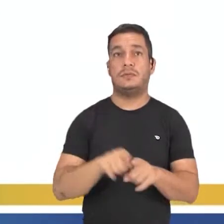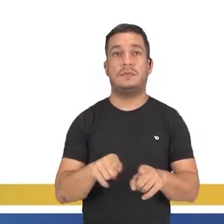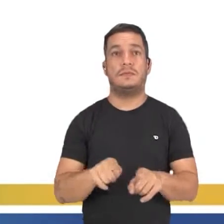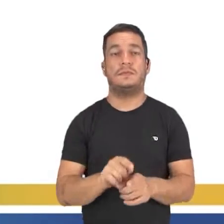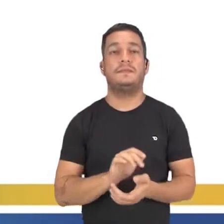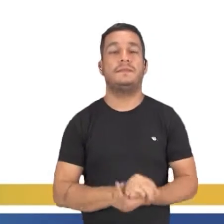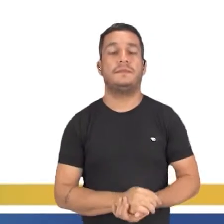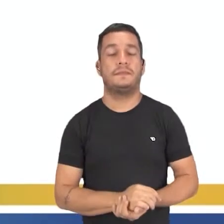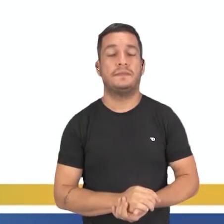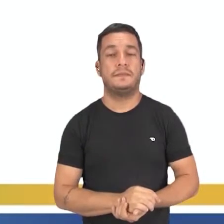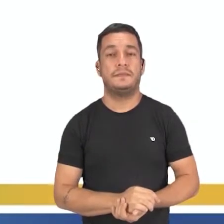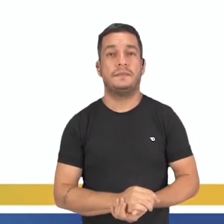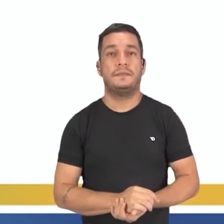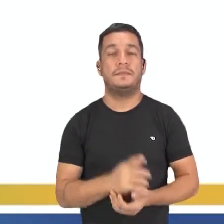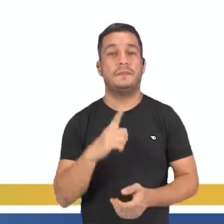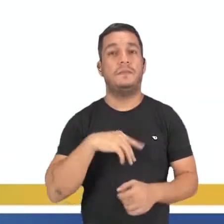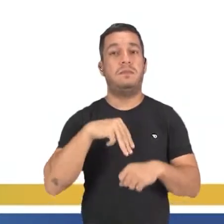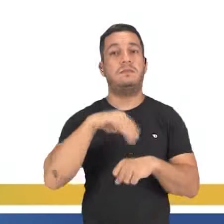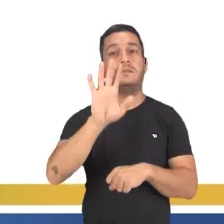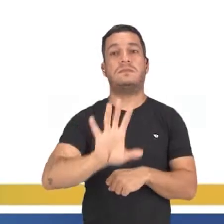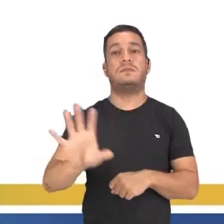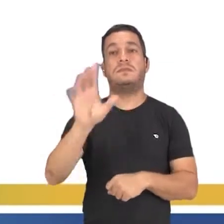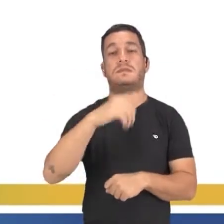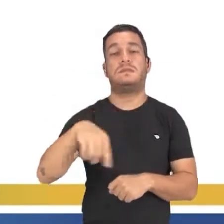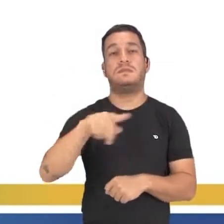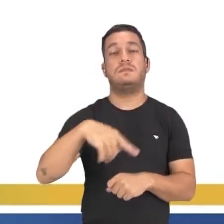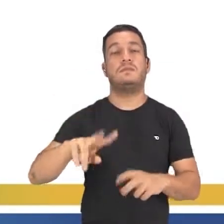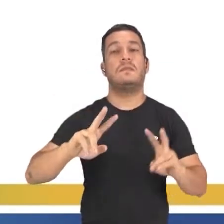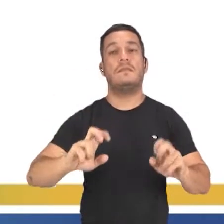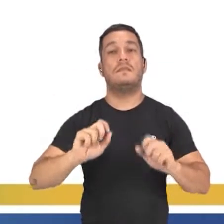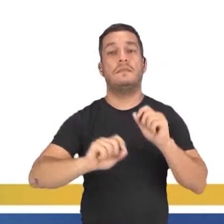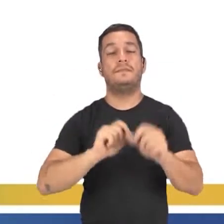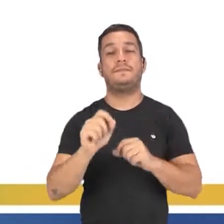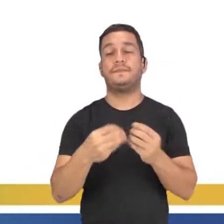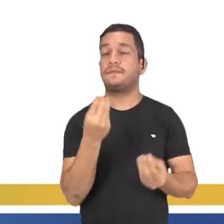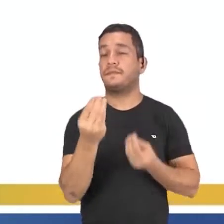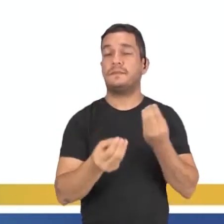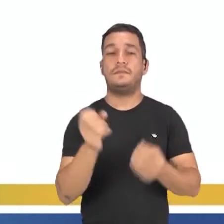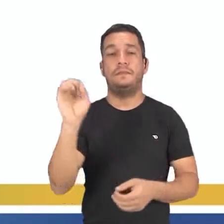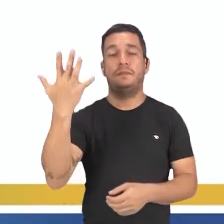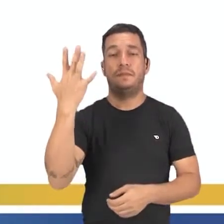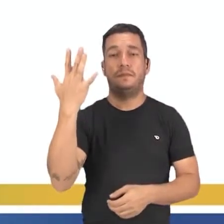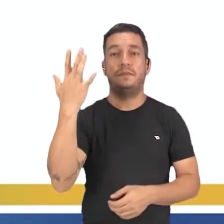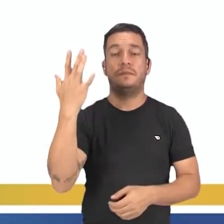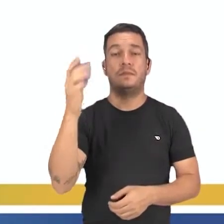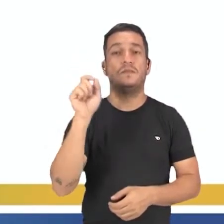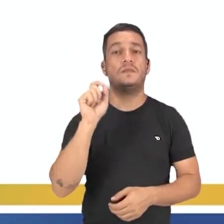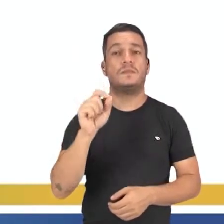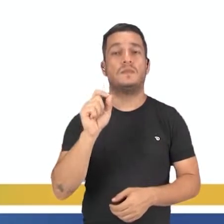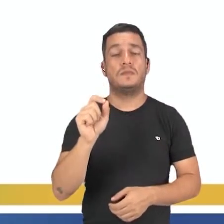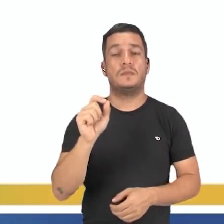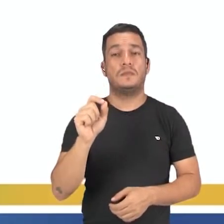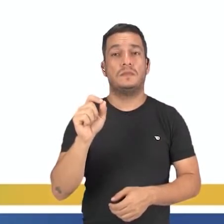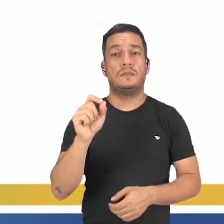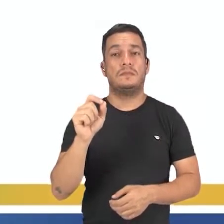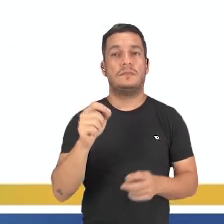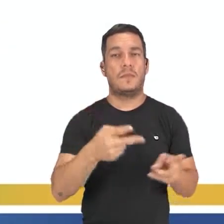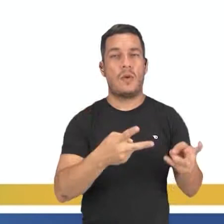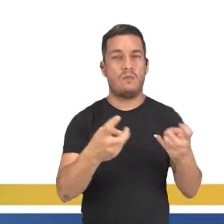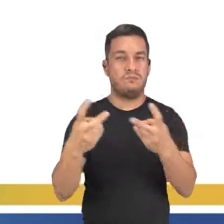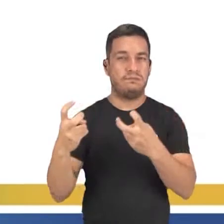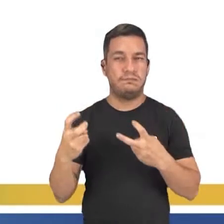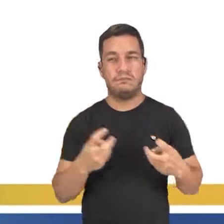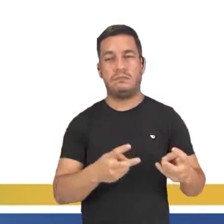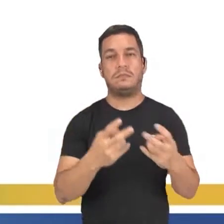E aí, eu tenho um mapa para você dar uma olhada. Como é que acontece isso? O que de fato atrai? Que